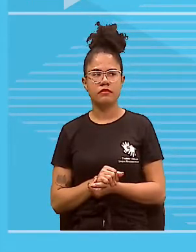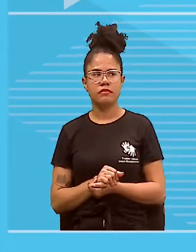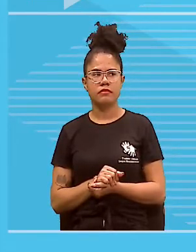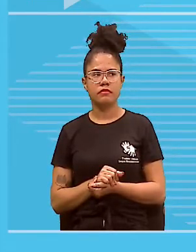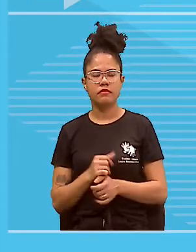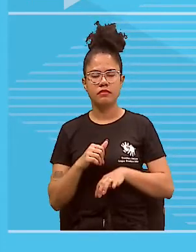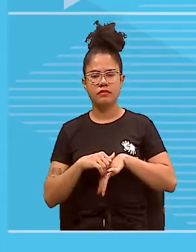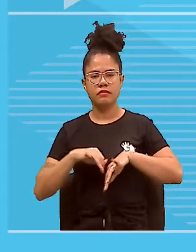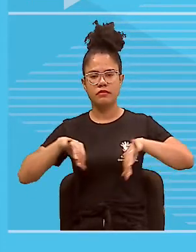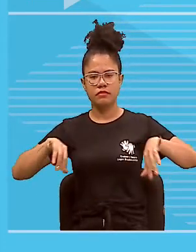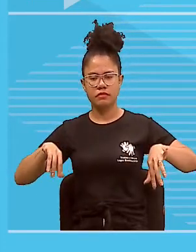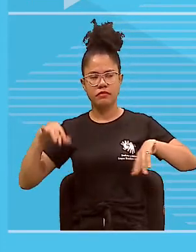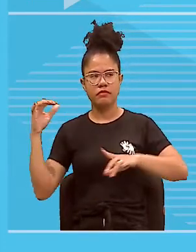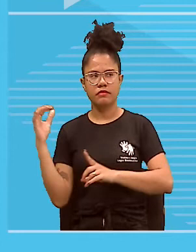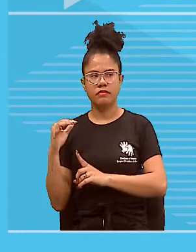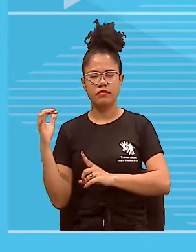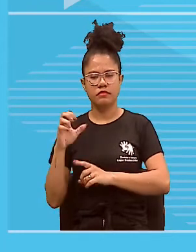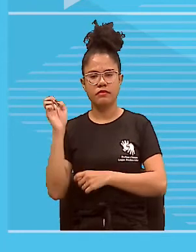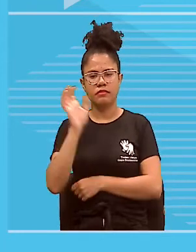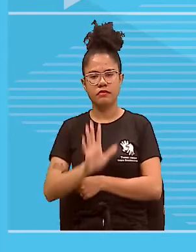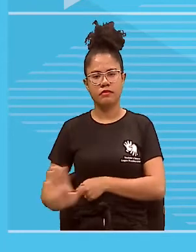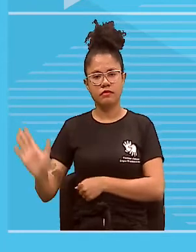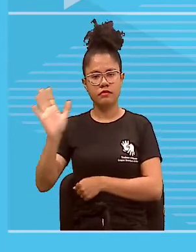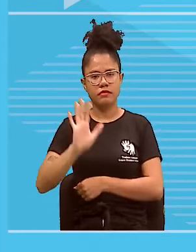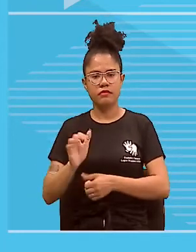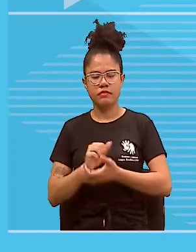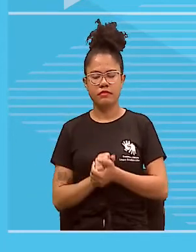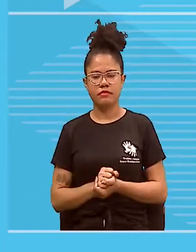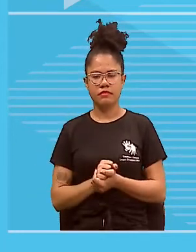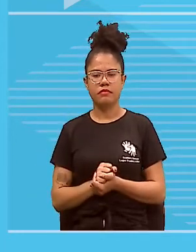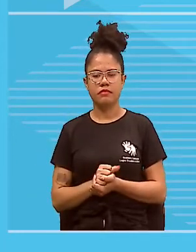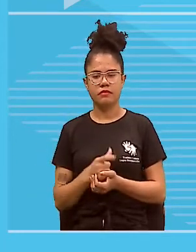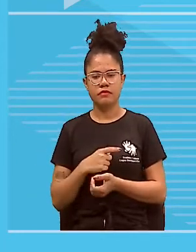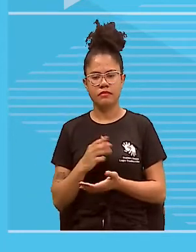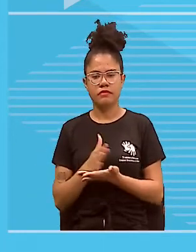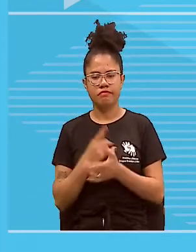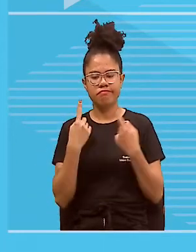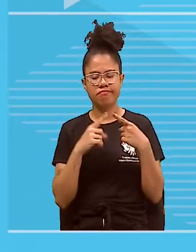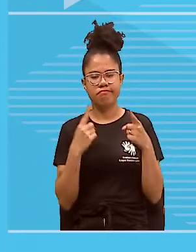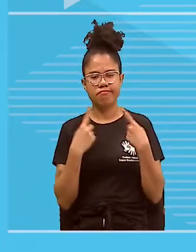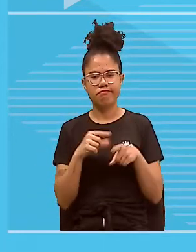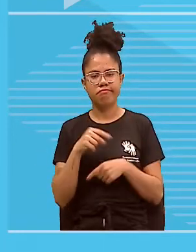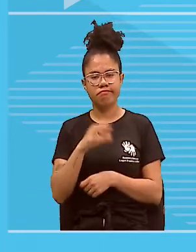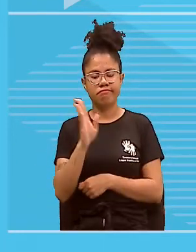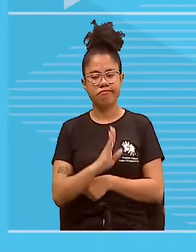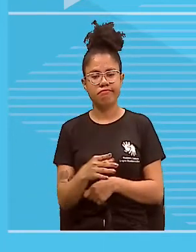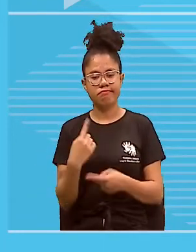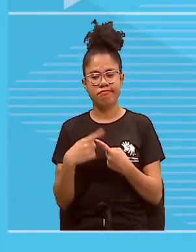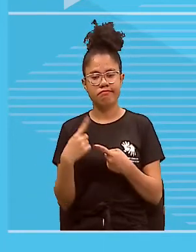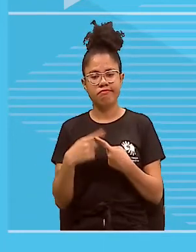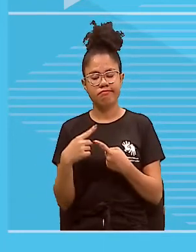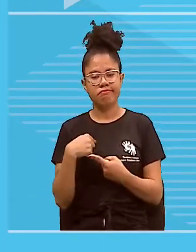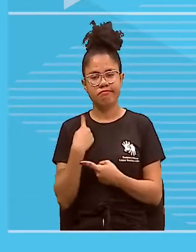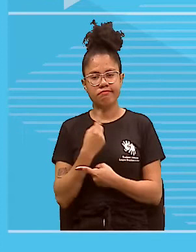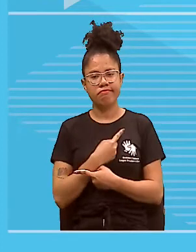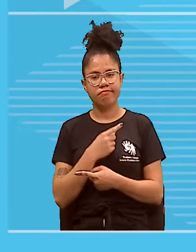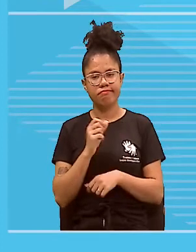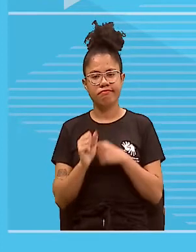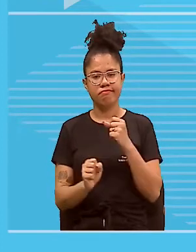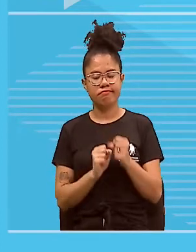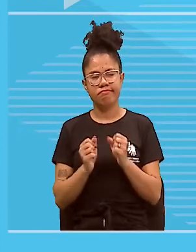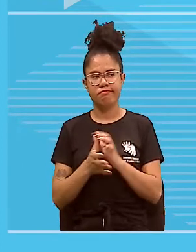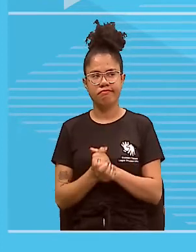da influência europeia vai ter reclamação aqui no Brasil por causa que nós estávamos